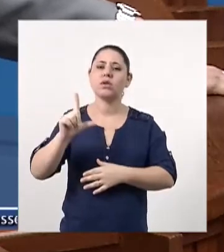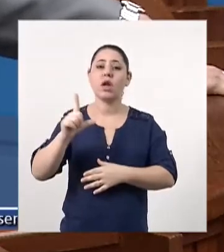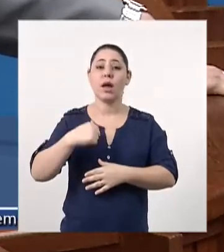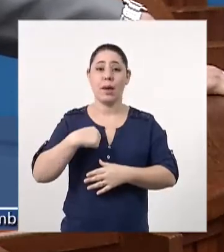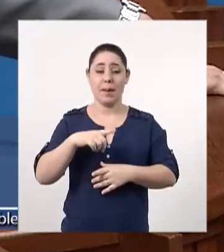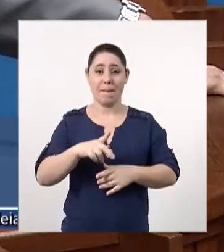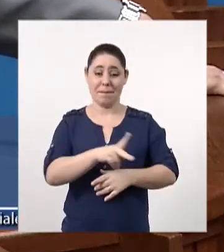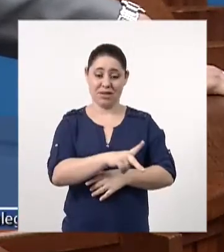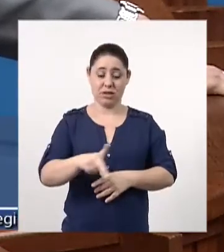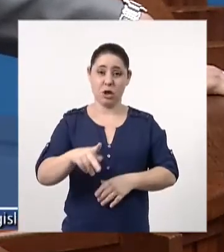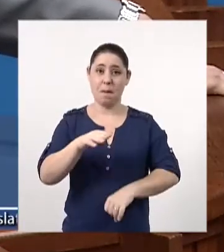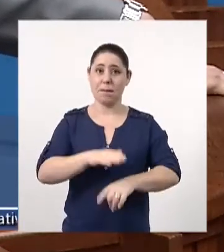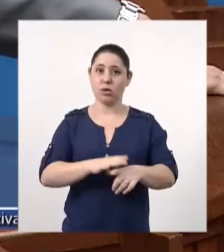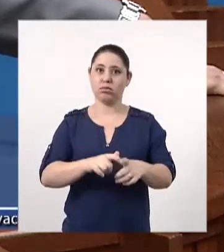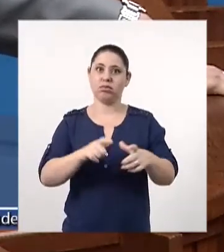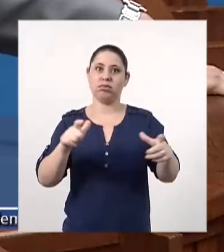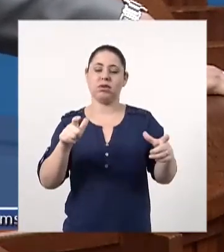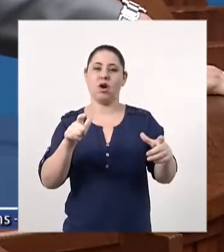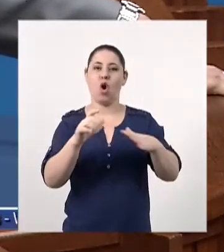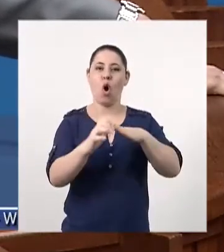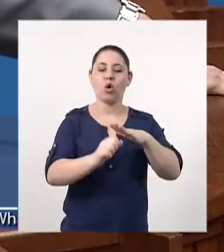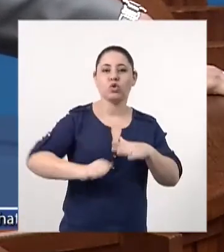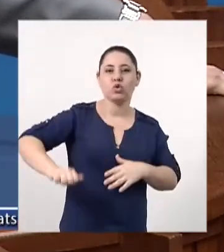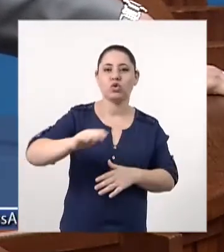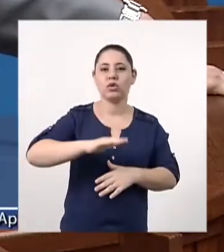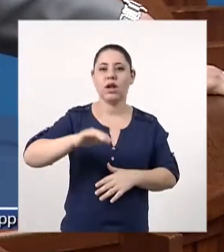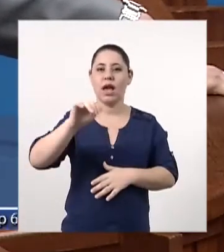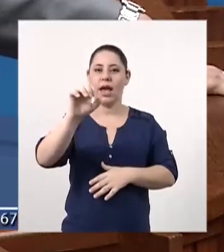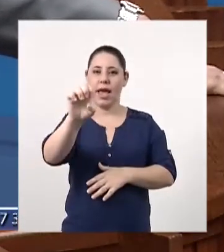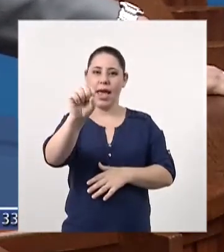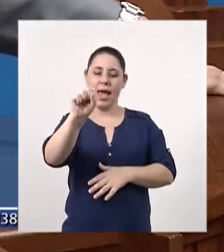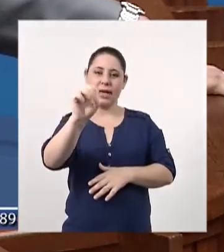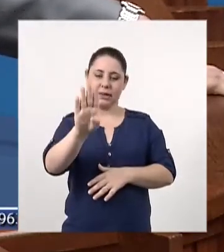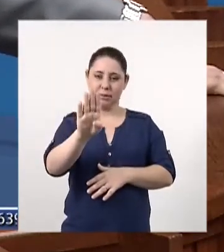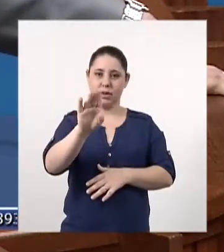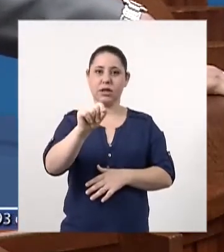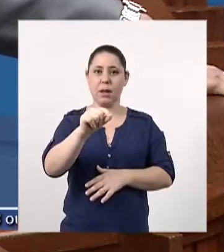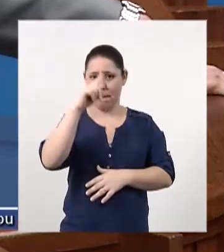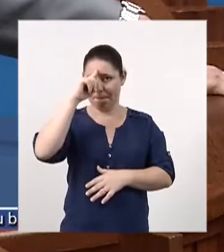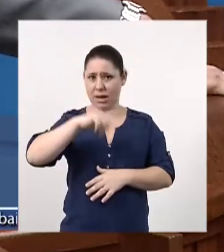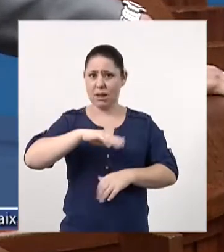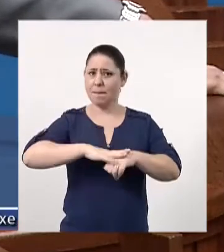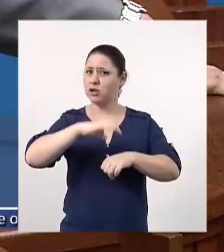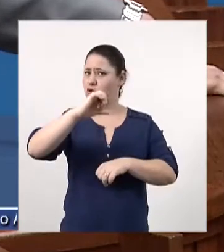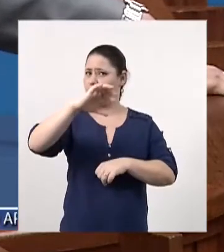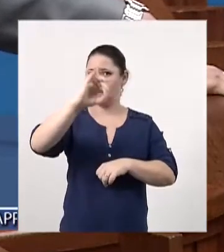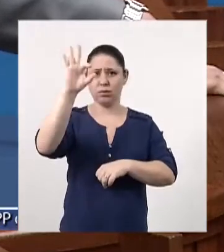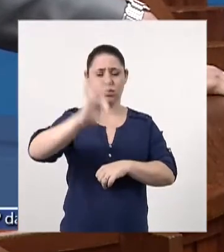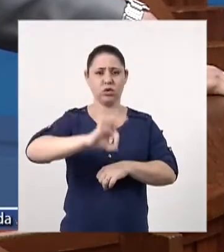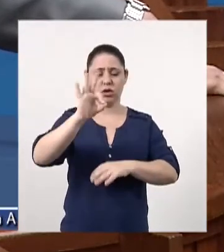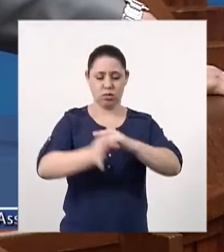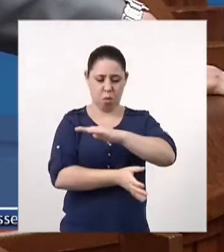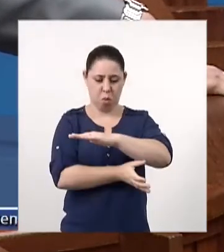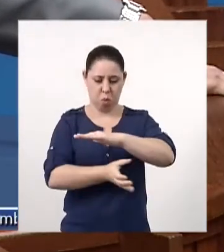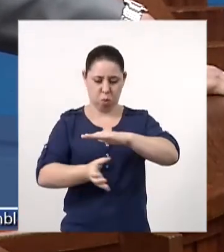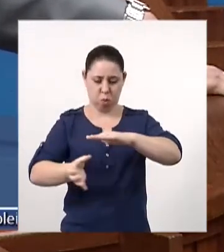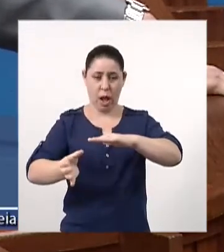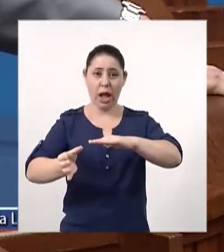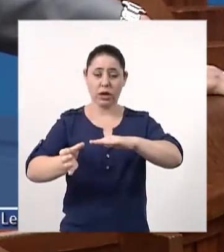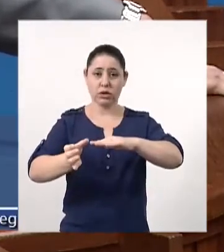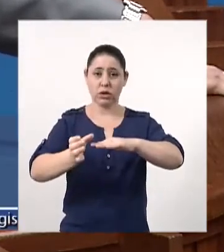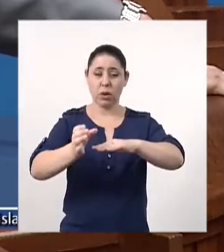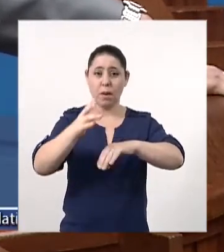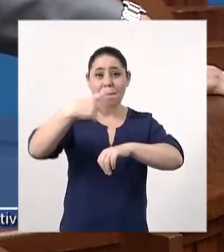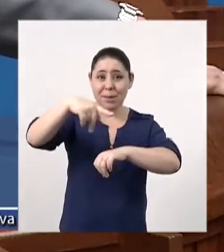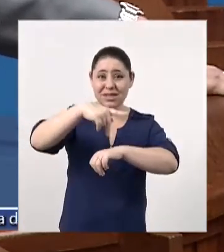presidente da maior associação de saneamento do país, que é a ESB, que comanda mais de 90% do saneamento brasileiro e